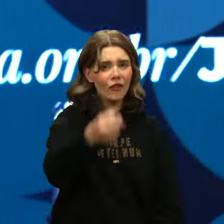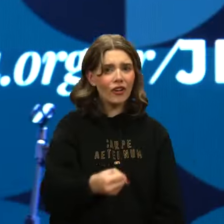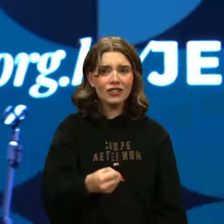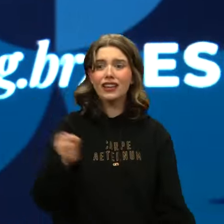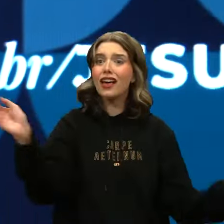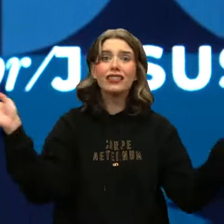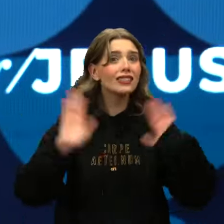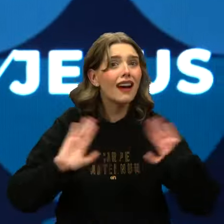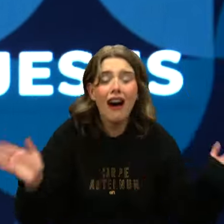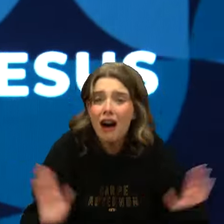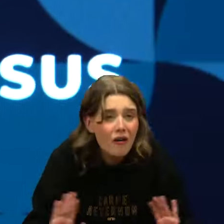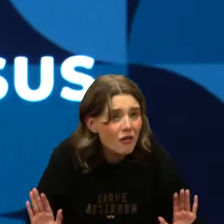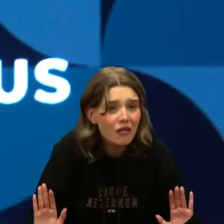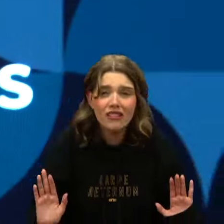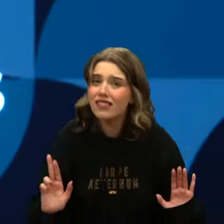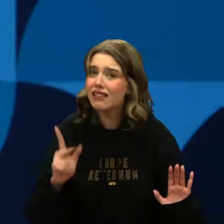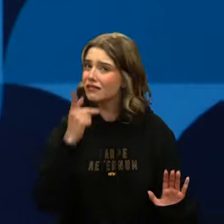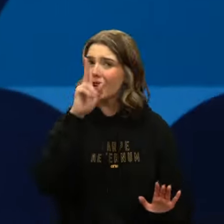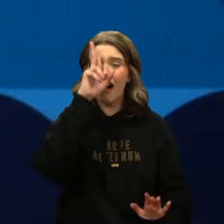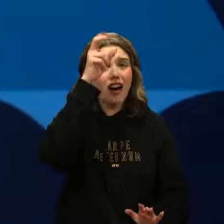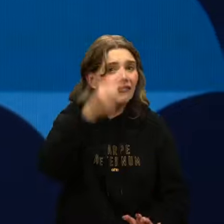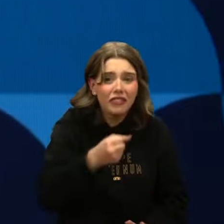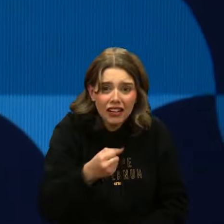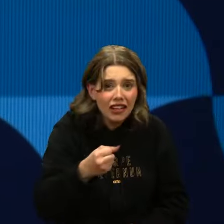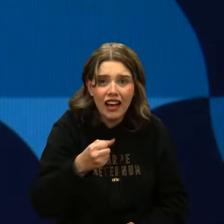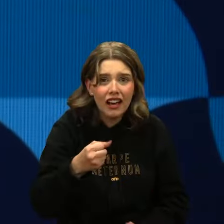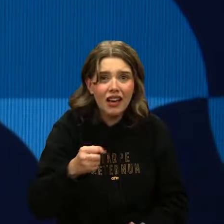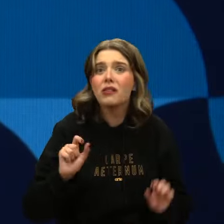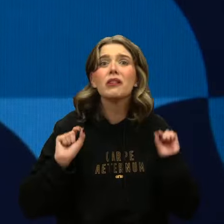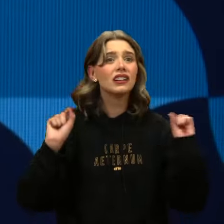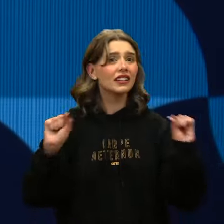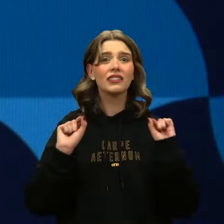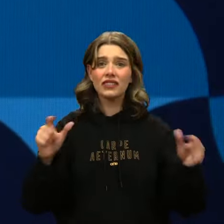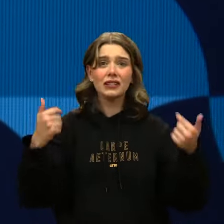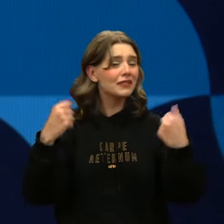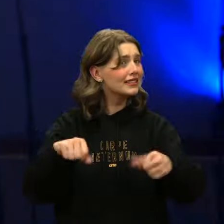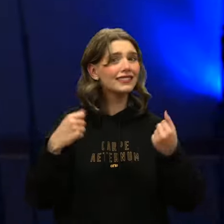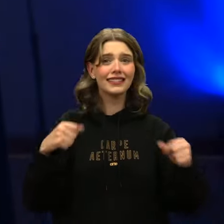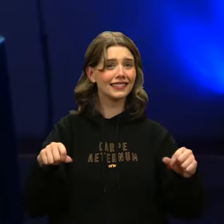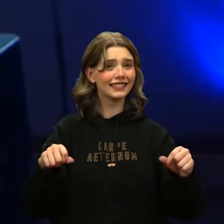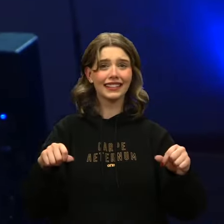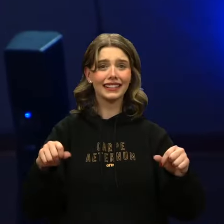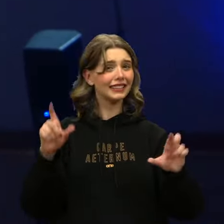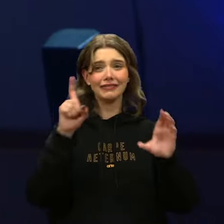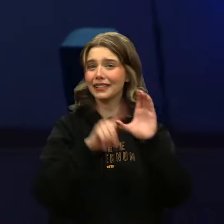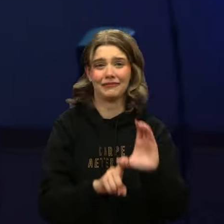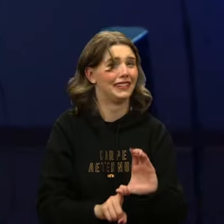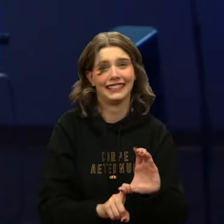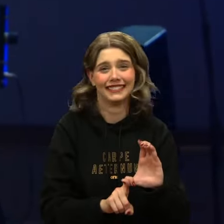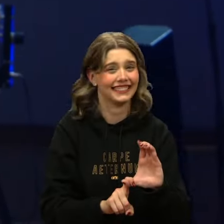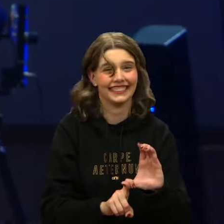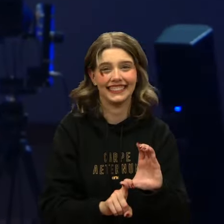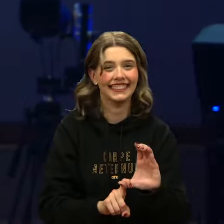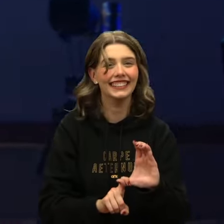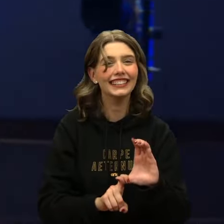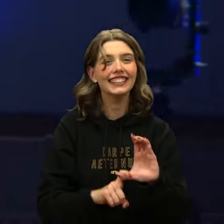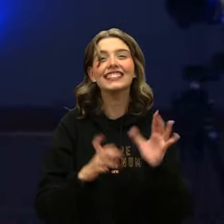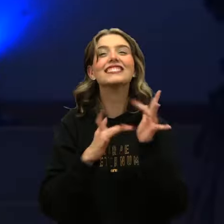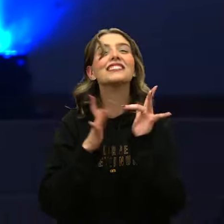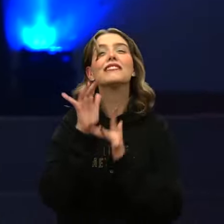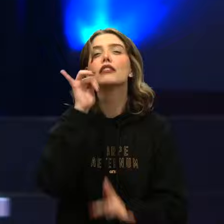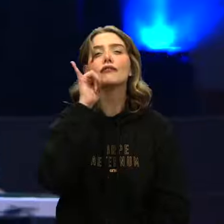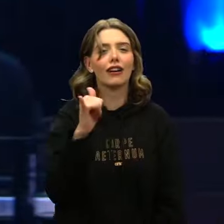Não depende da tua força. Não depende das tuas capacidades. Não depende. Jesus está dizendo: e